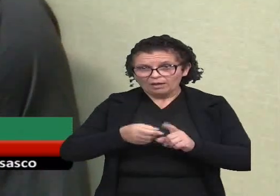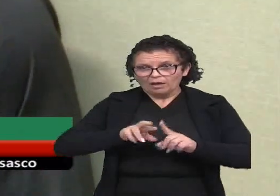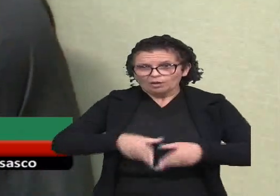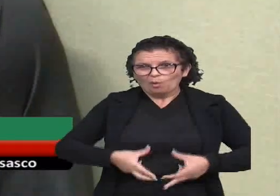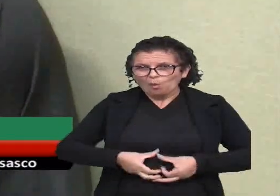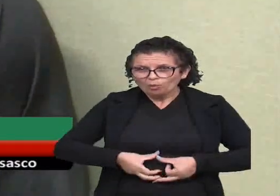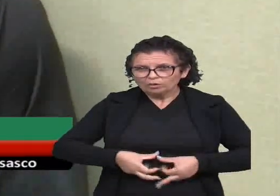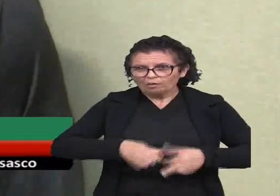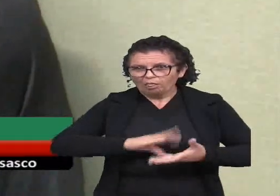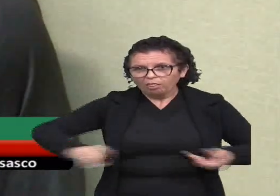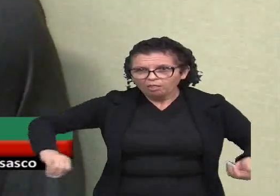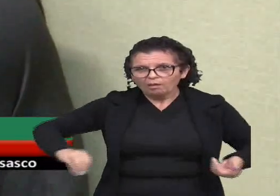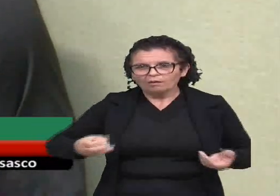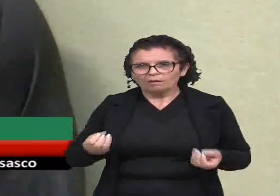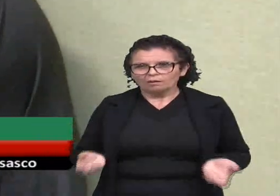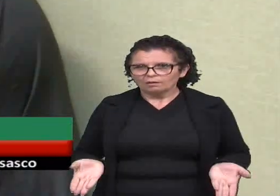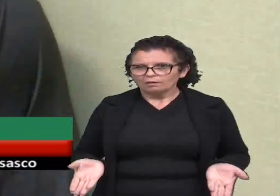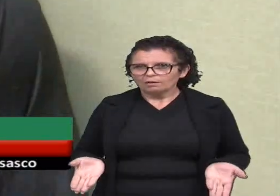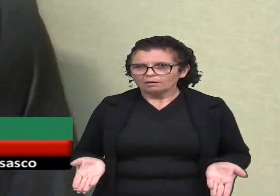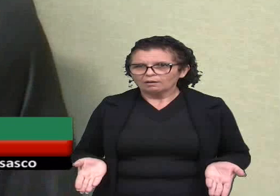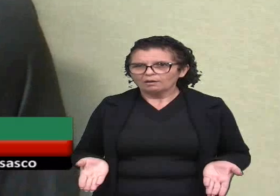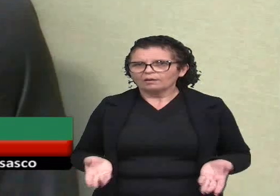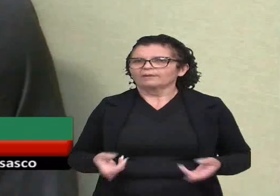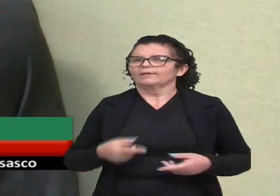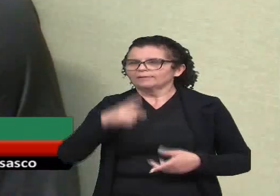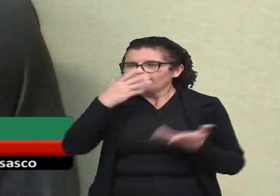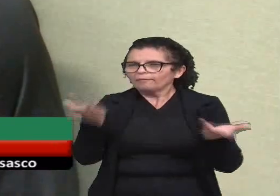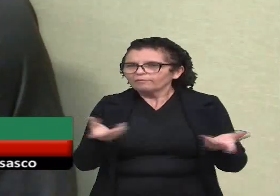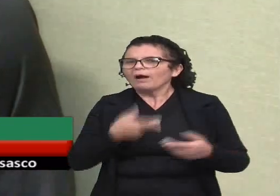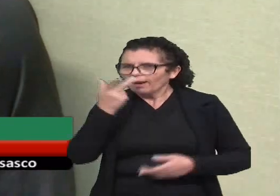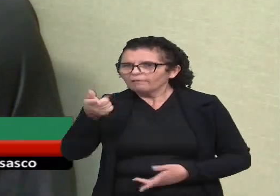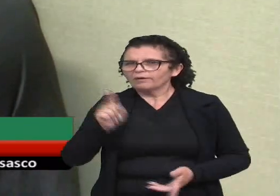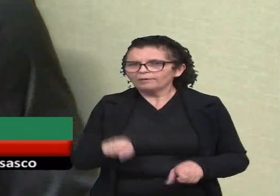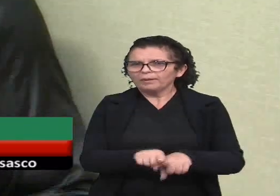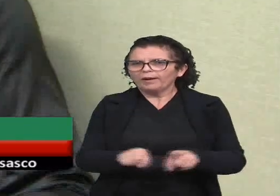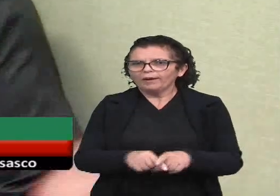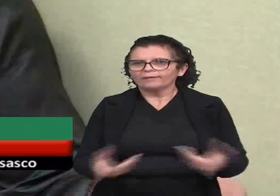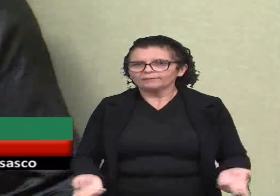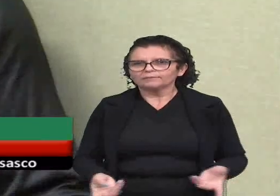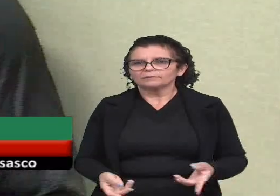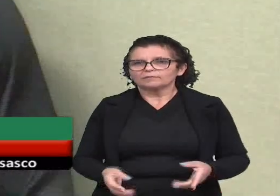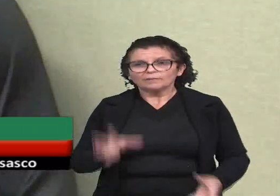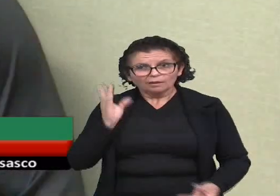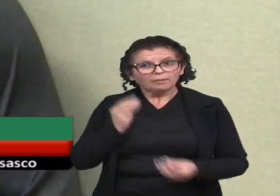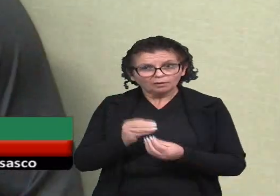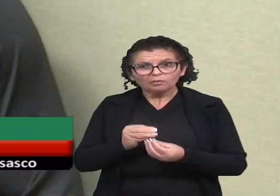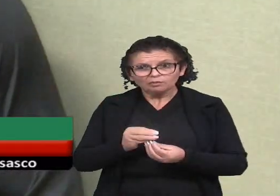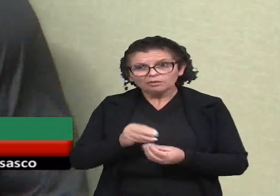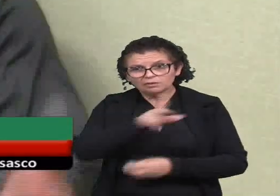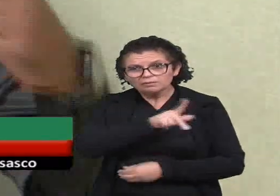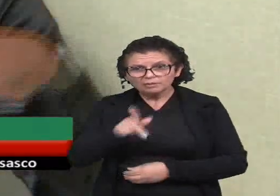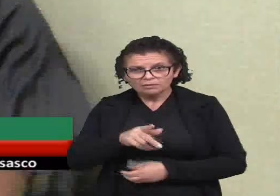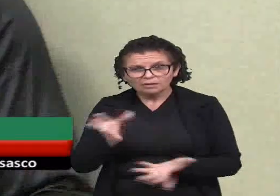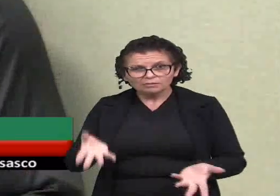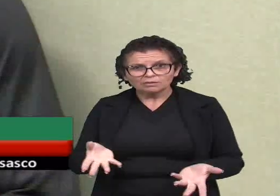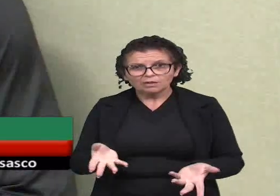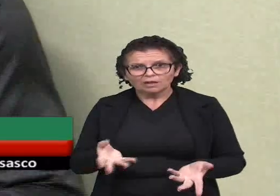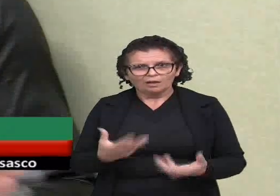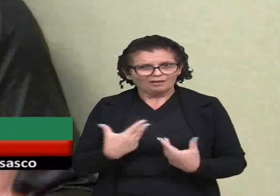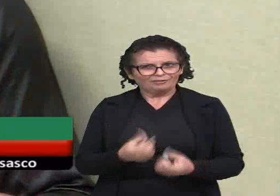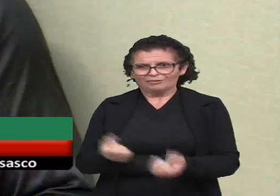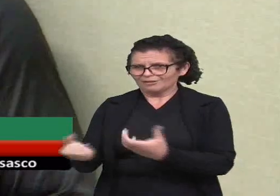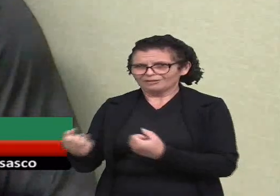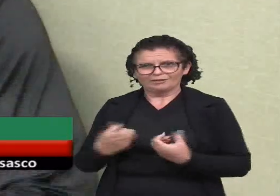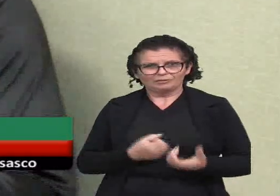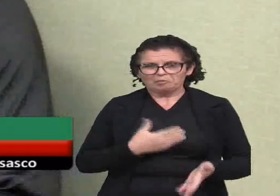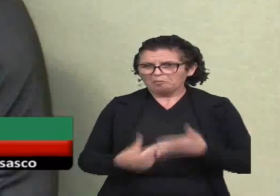dela ter perdido o útero, que é palanque pra político concluir, dela ter concluir, perdido Emerson, o filho. Para concluir, Emerson, para concluir. É para concluir, presidente. Eu não vou aceitar,